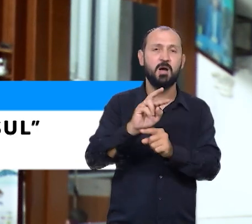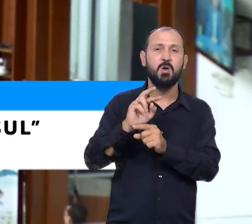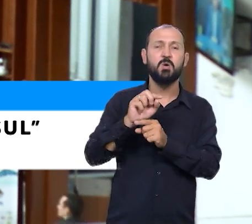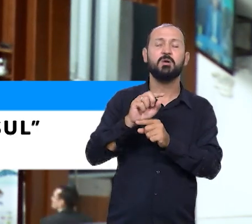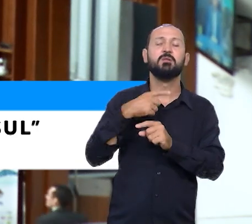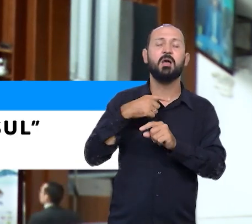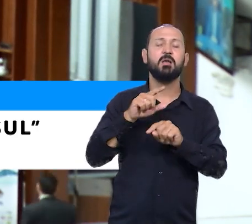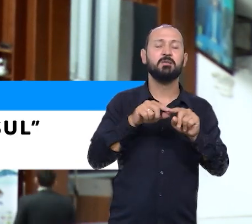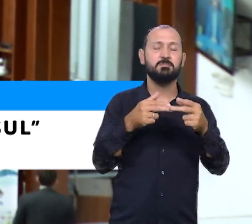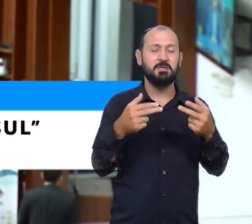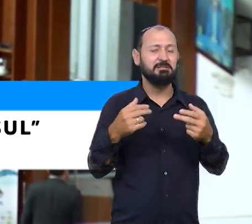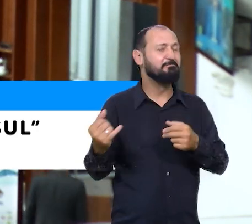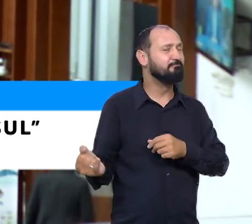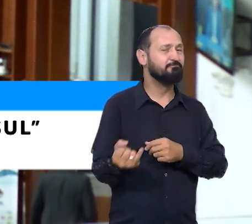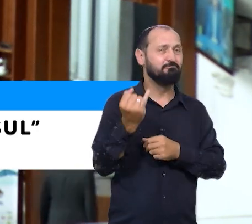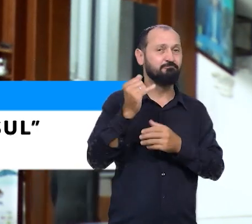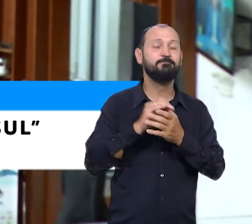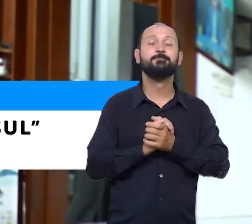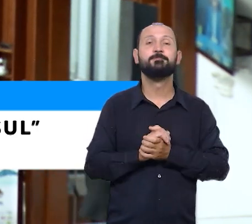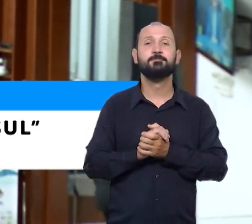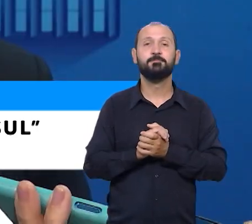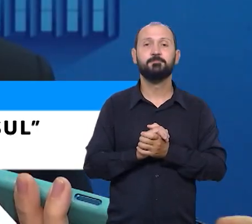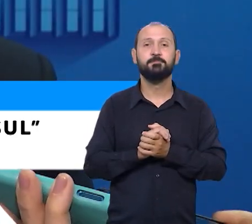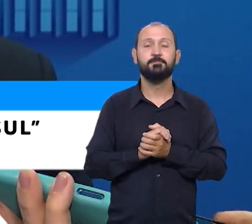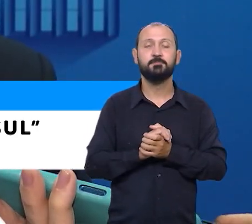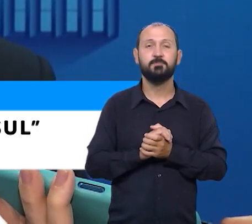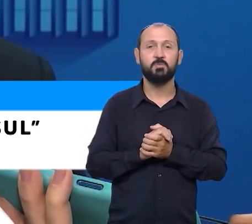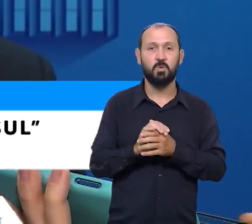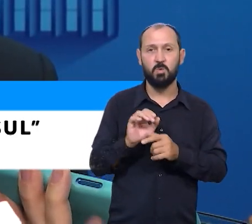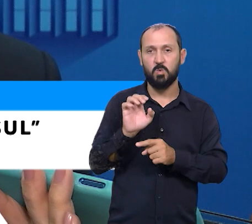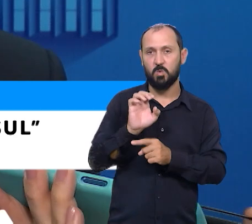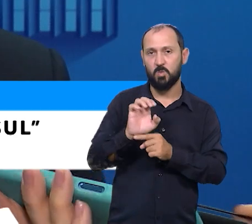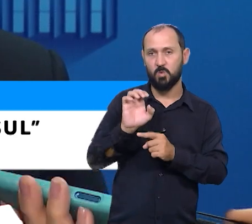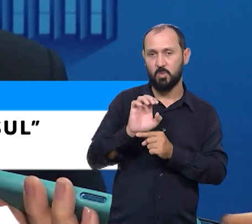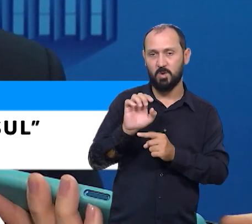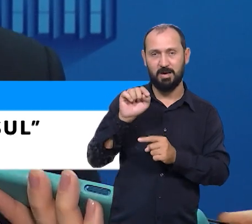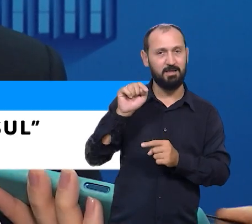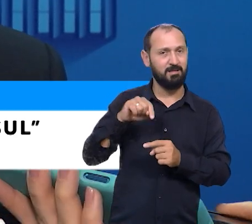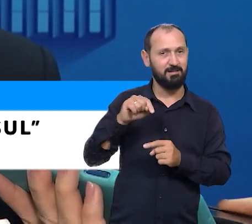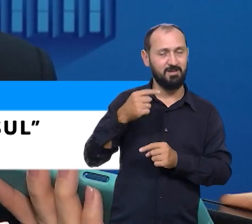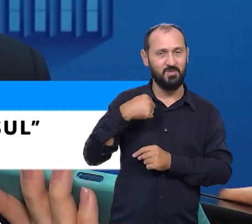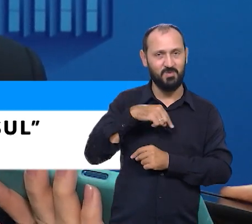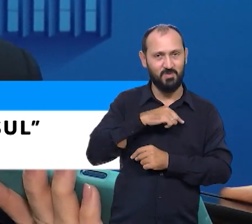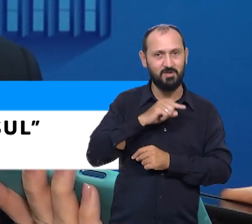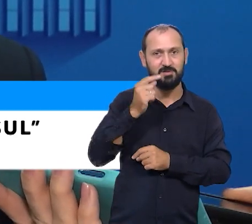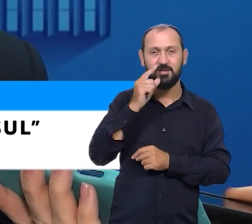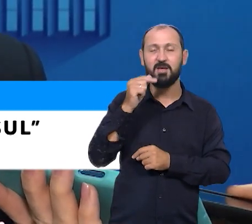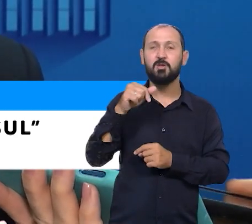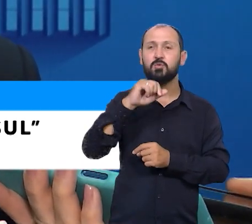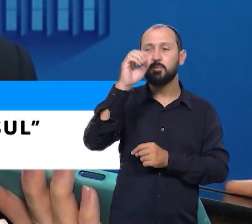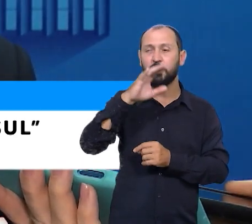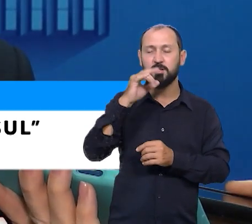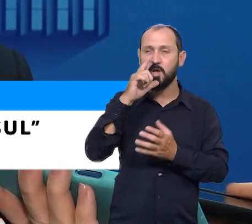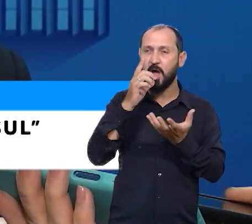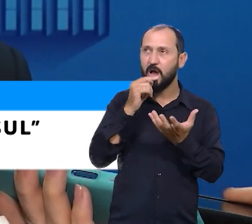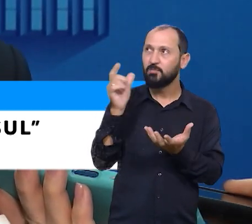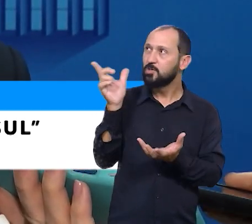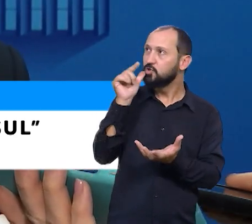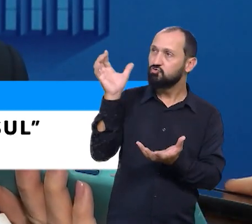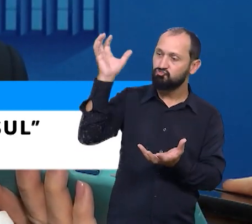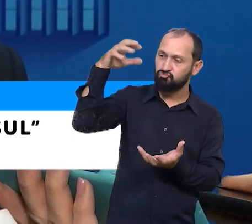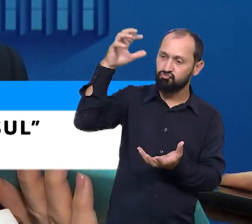a cuidar melhor deste recurso tão precioso. O nosso estado, sem dúvida, é uma caixa d'água do